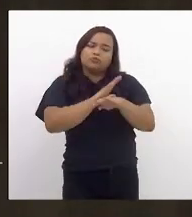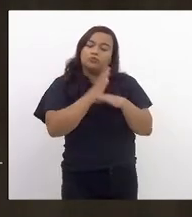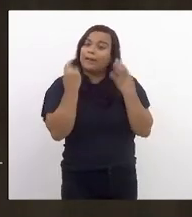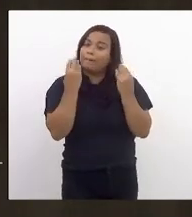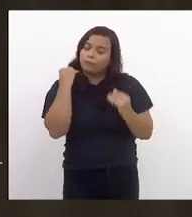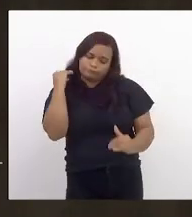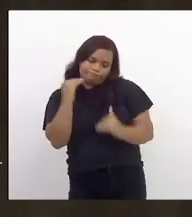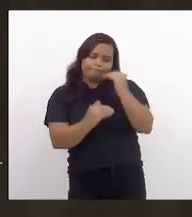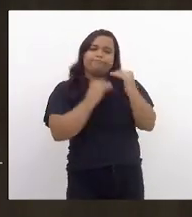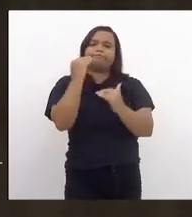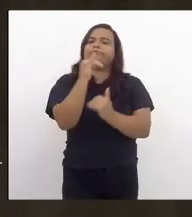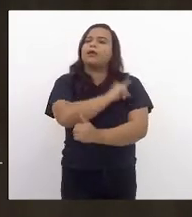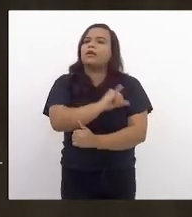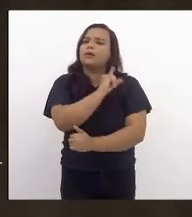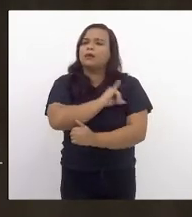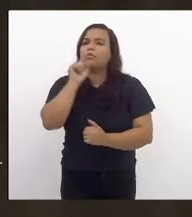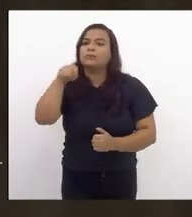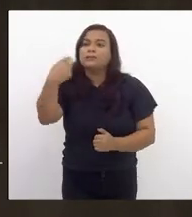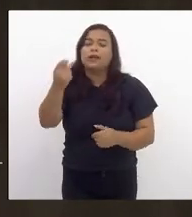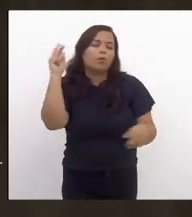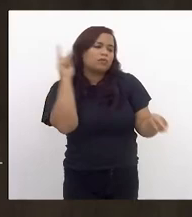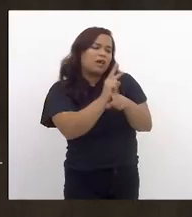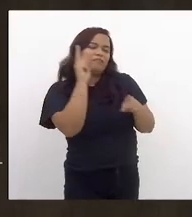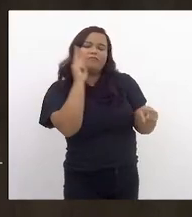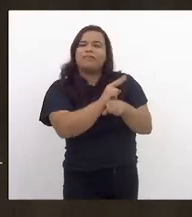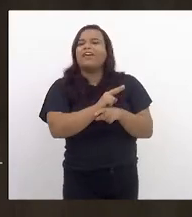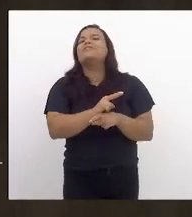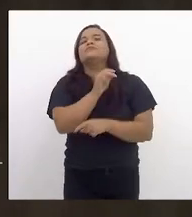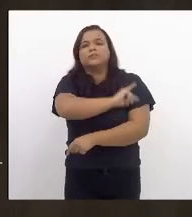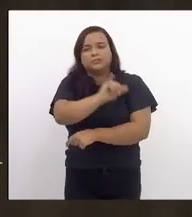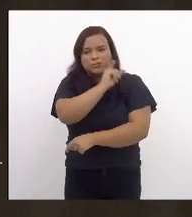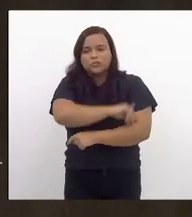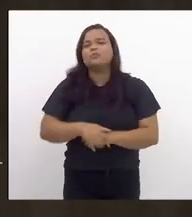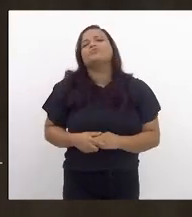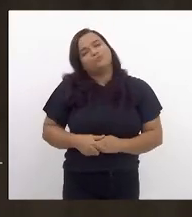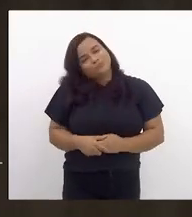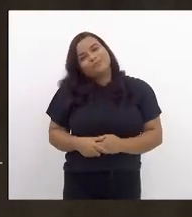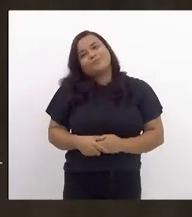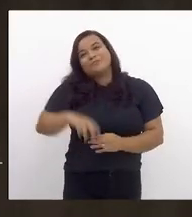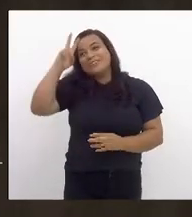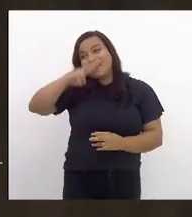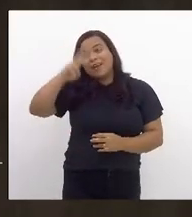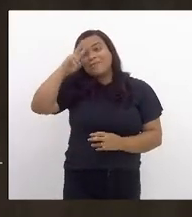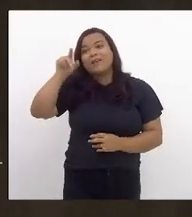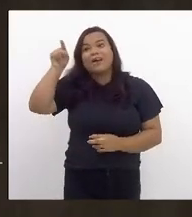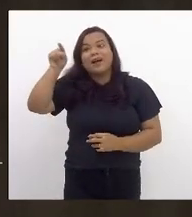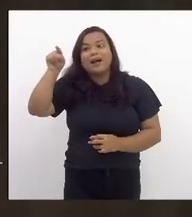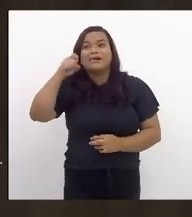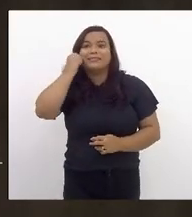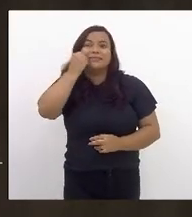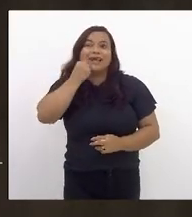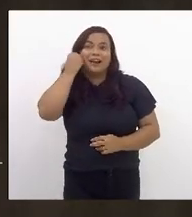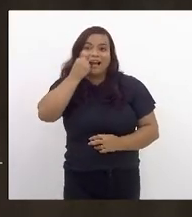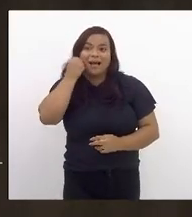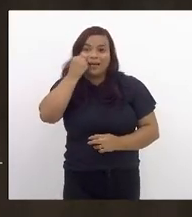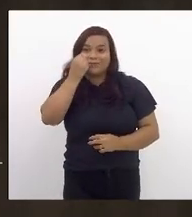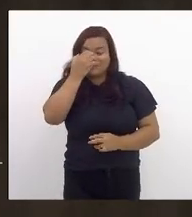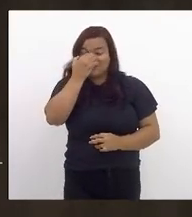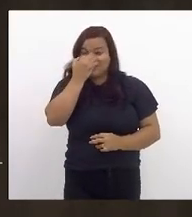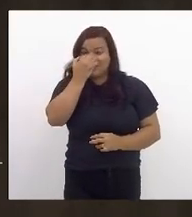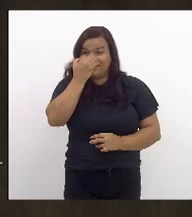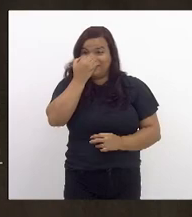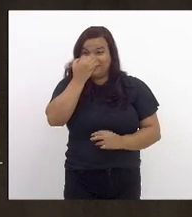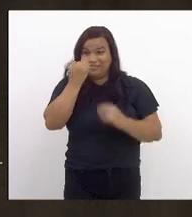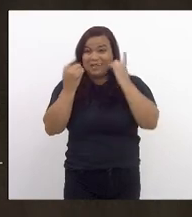sido um defensor do Rio de Janeiro. Lembrando que, no Senado Federal, diferente dos